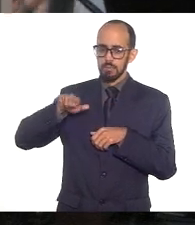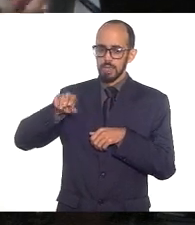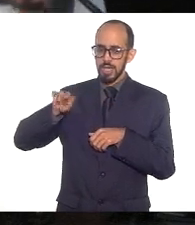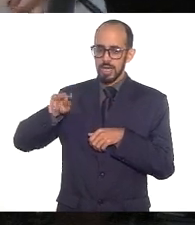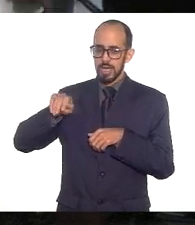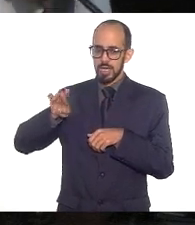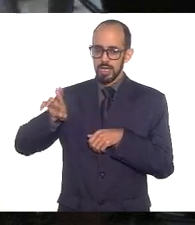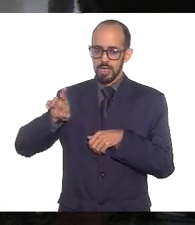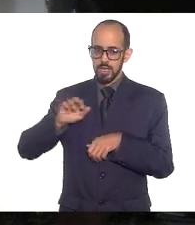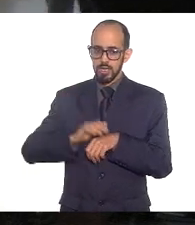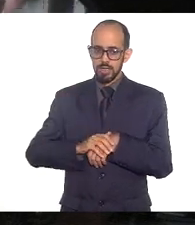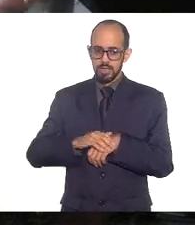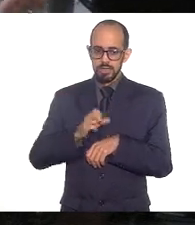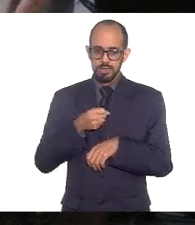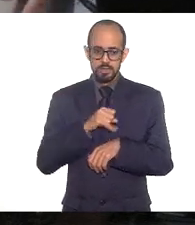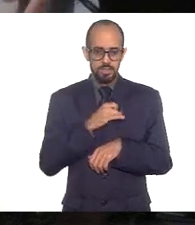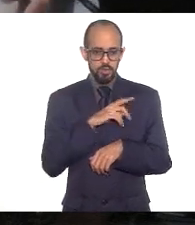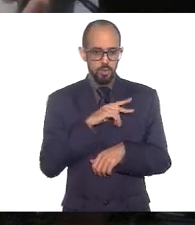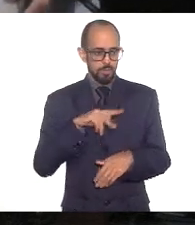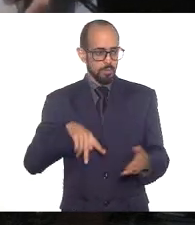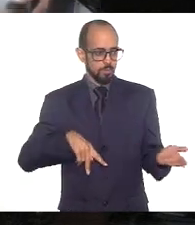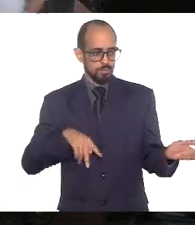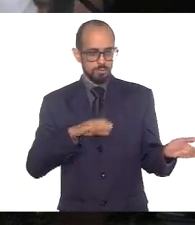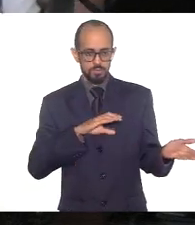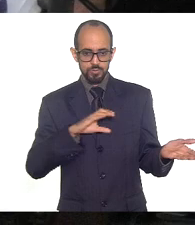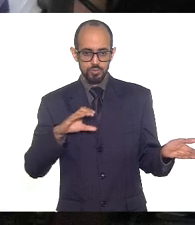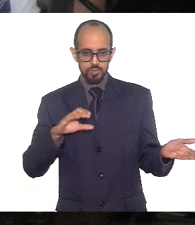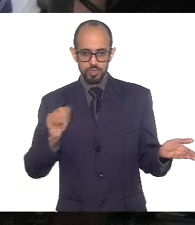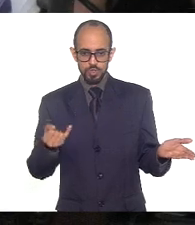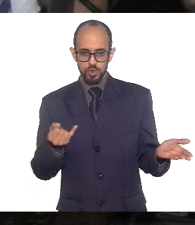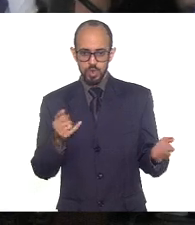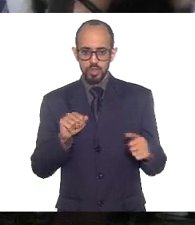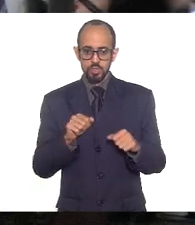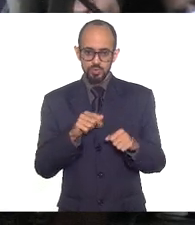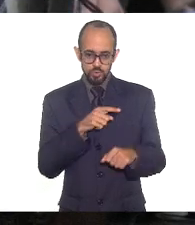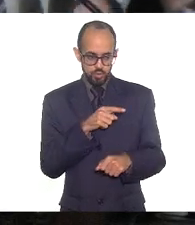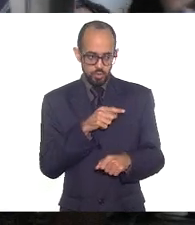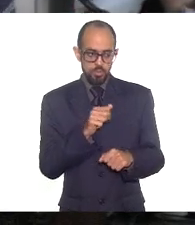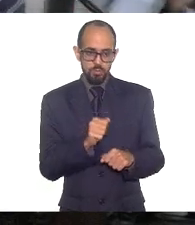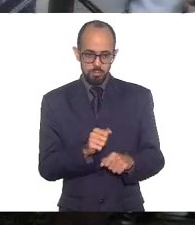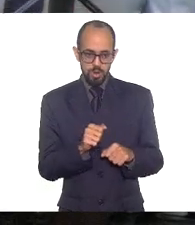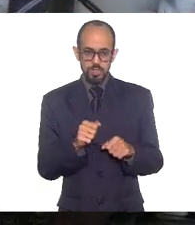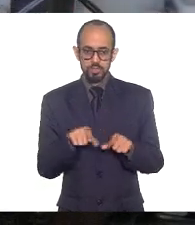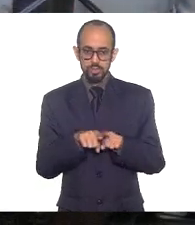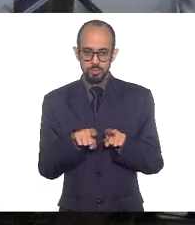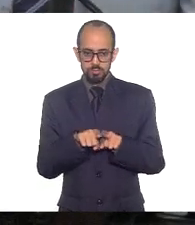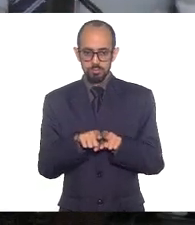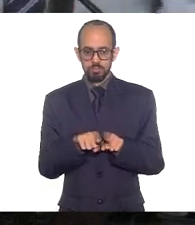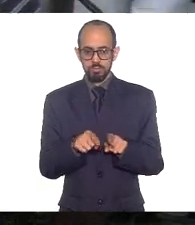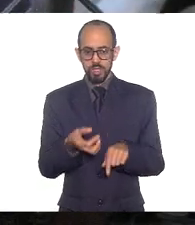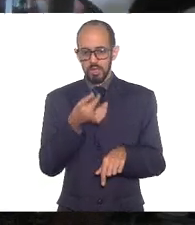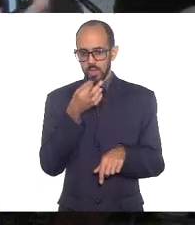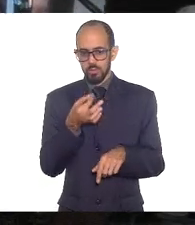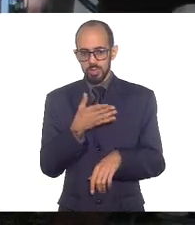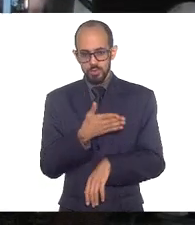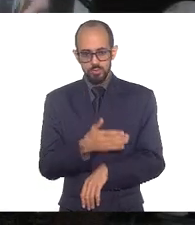se você pouco deliberação do presidente da Comissão de Comerciantes na frente do Poder lá inclusive emitir parecer